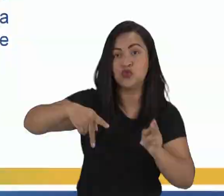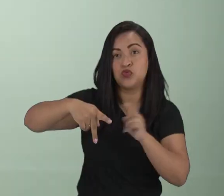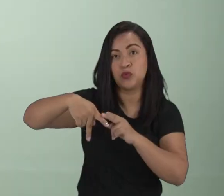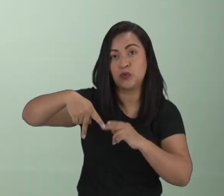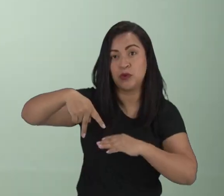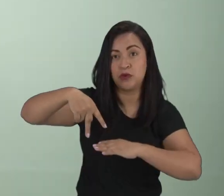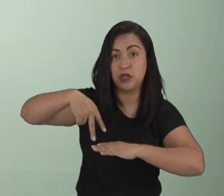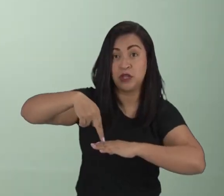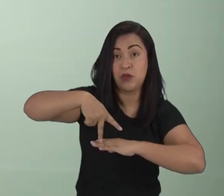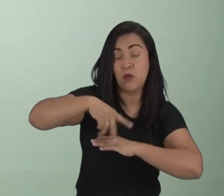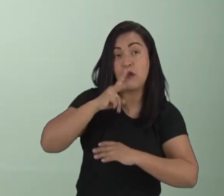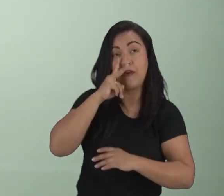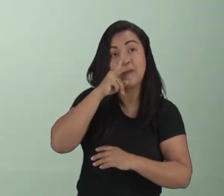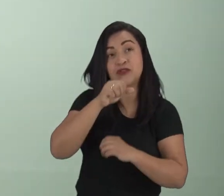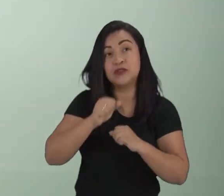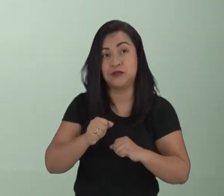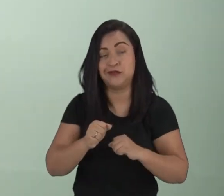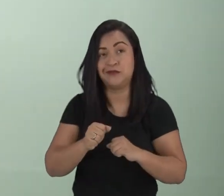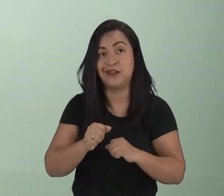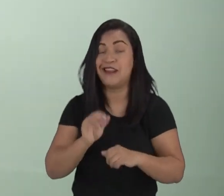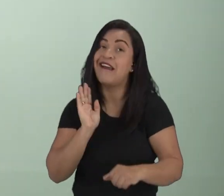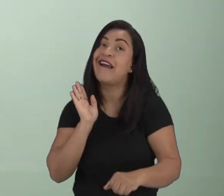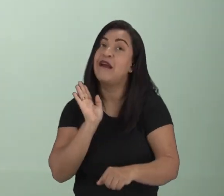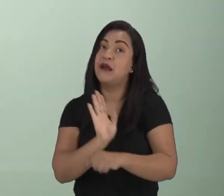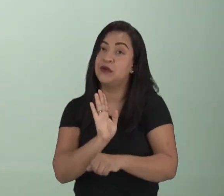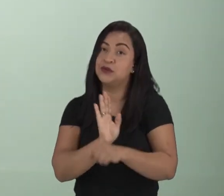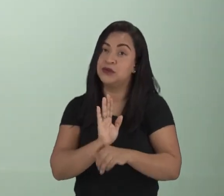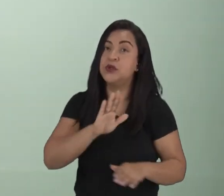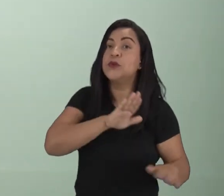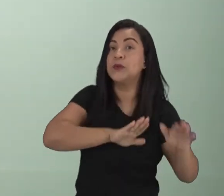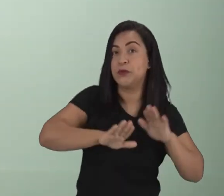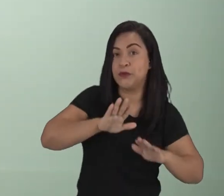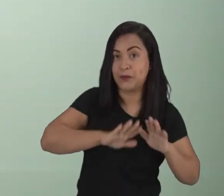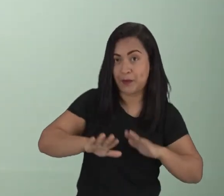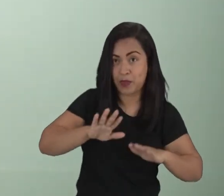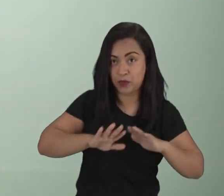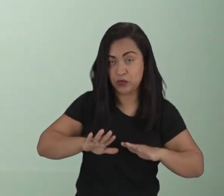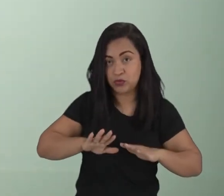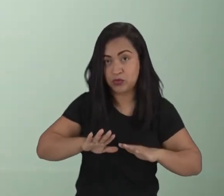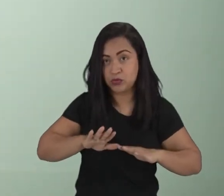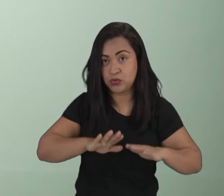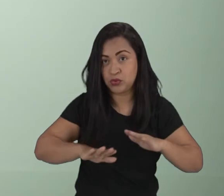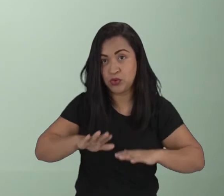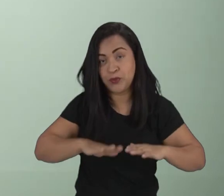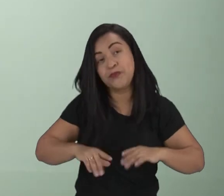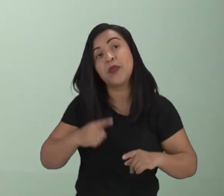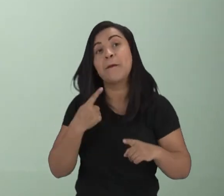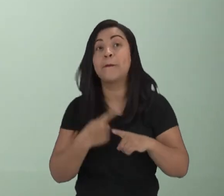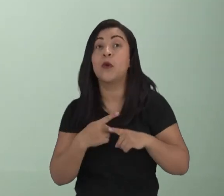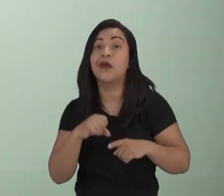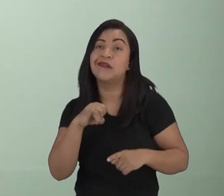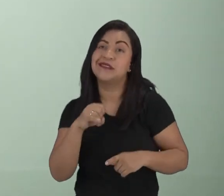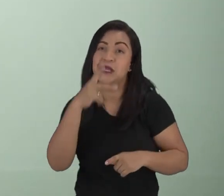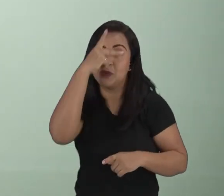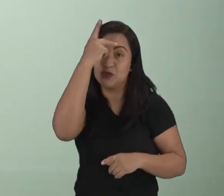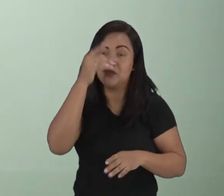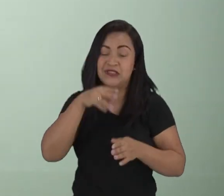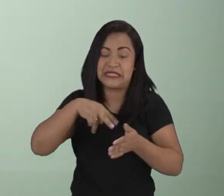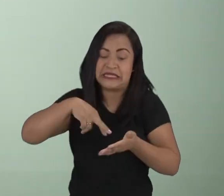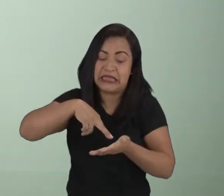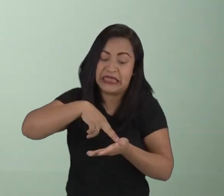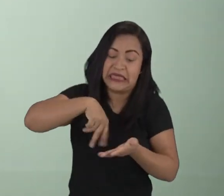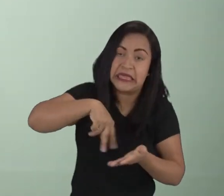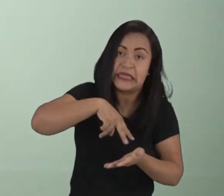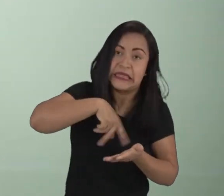de atrito, nesse caso, ela está favorecendo o movimento, porque se essa pessoa estivesse escorregando,